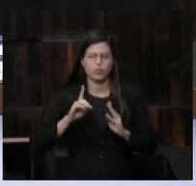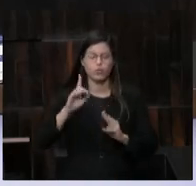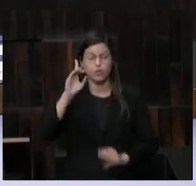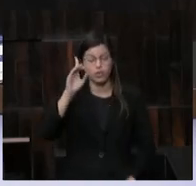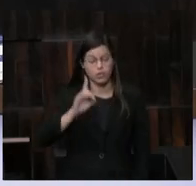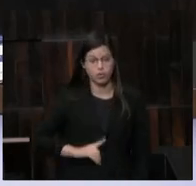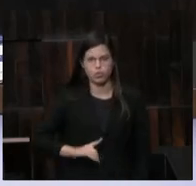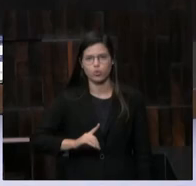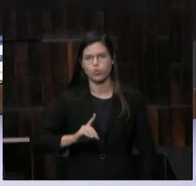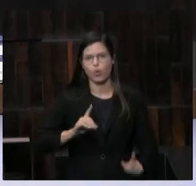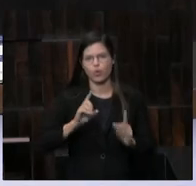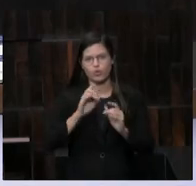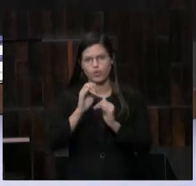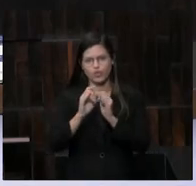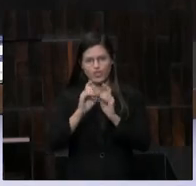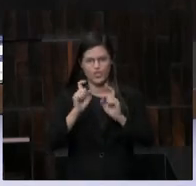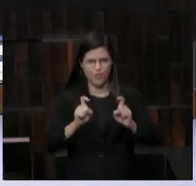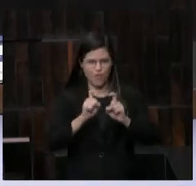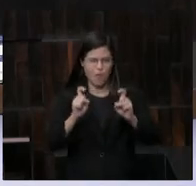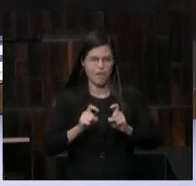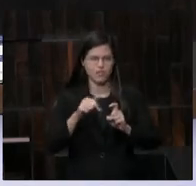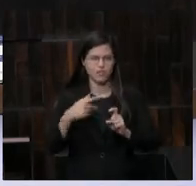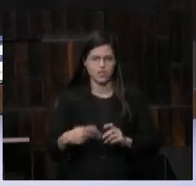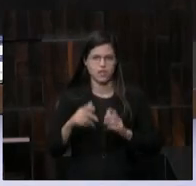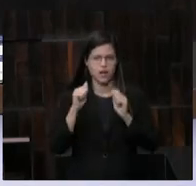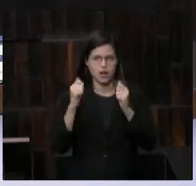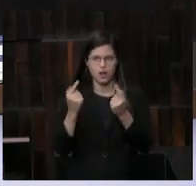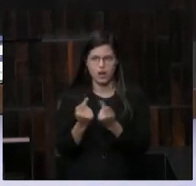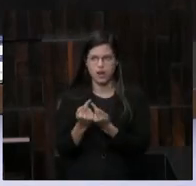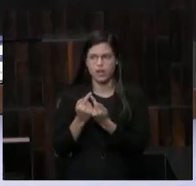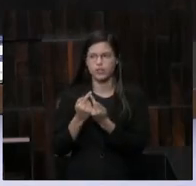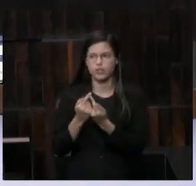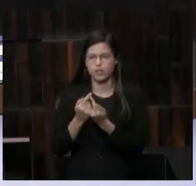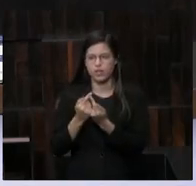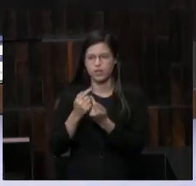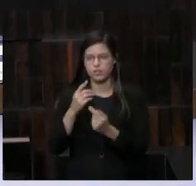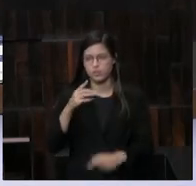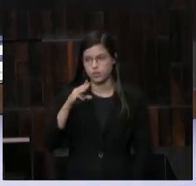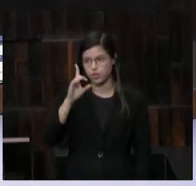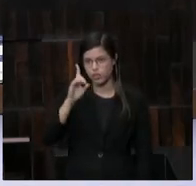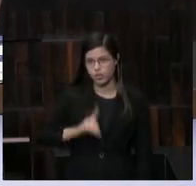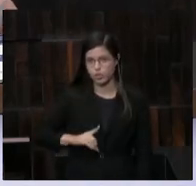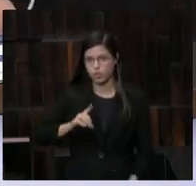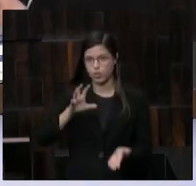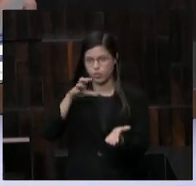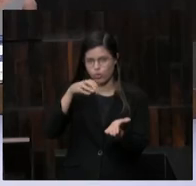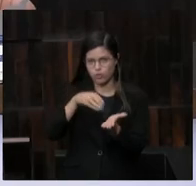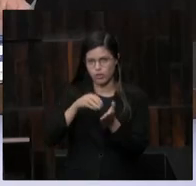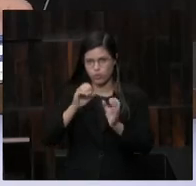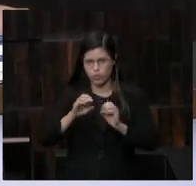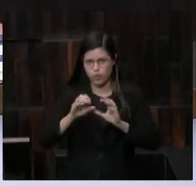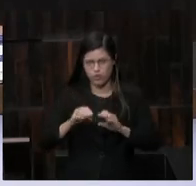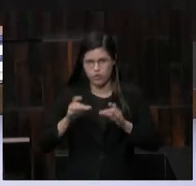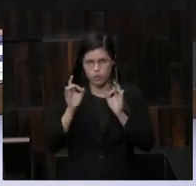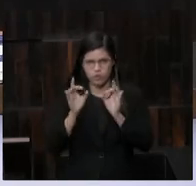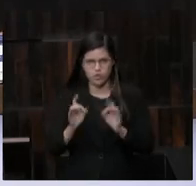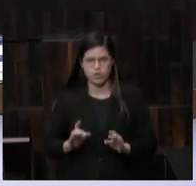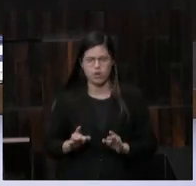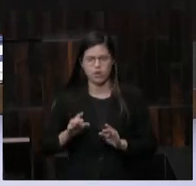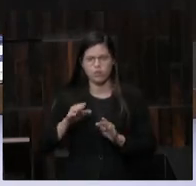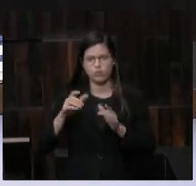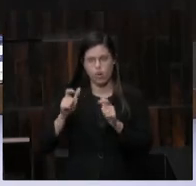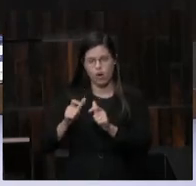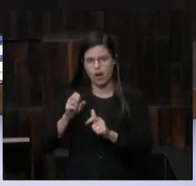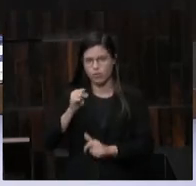LERJ. A Silvana Caldas, diretora do Centro Municipal de Atendimento Educacional Especializado de São João da